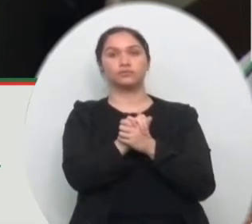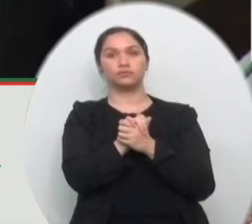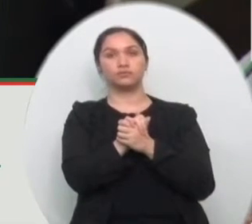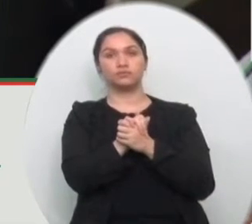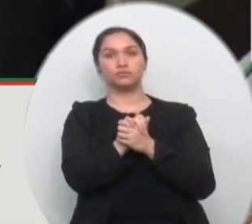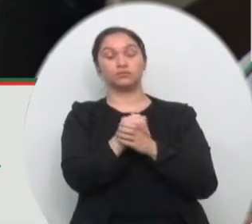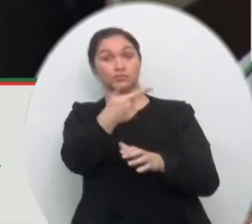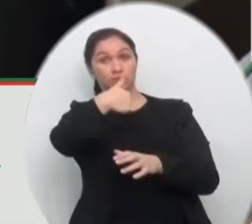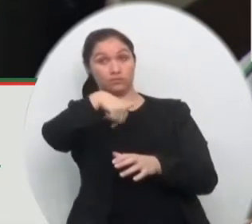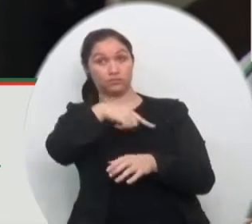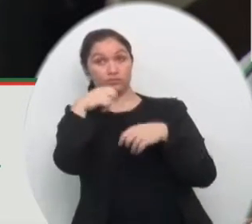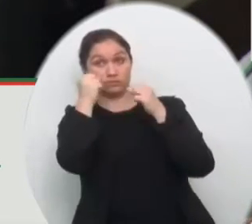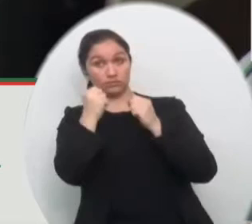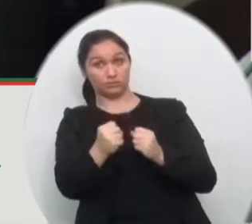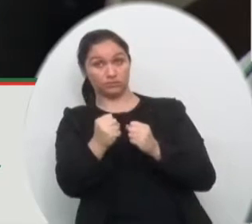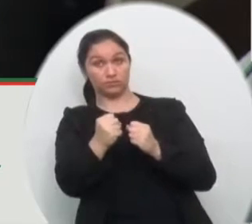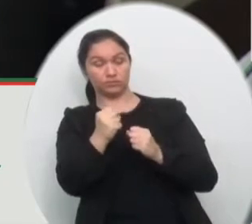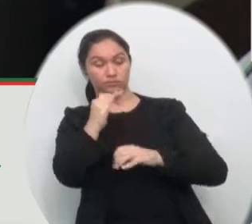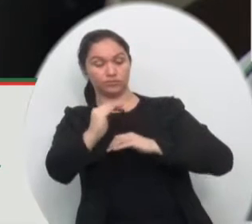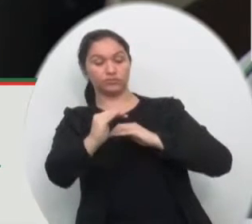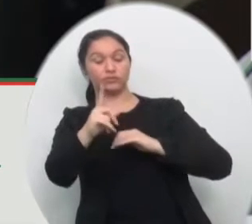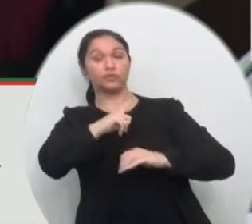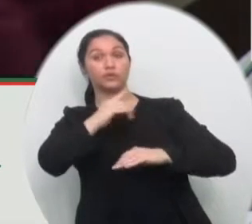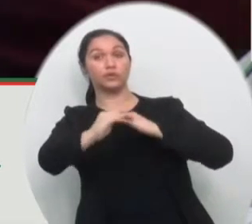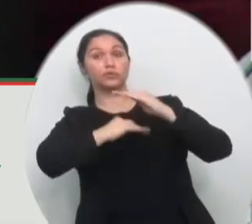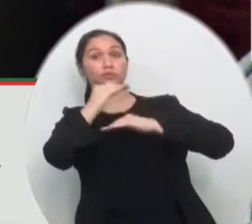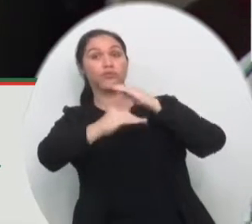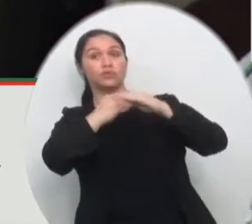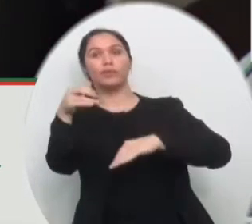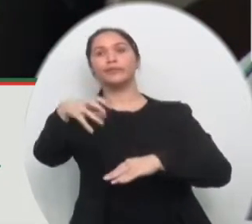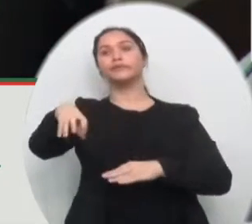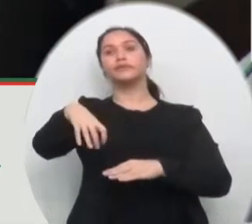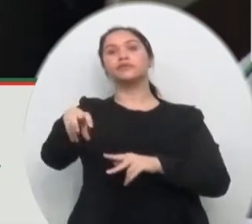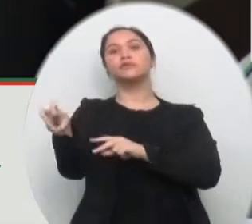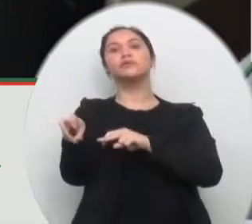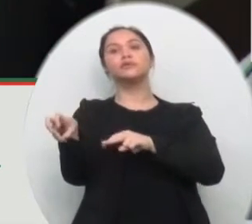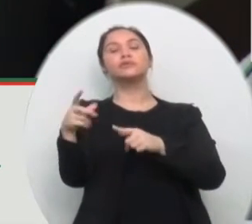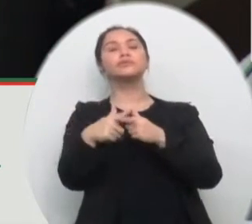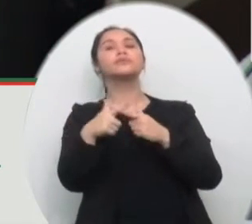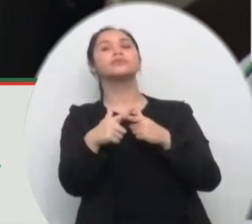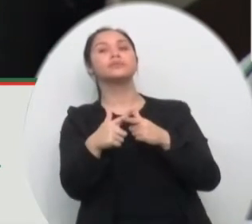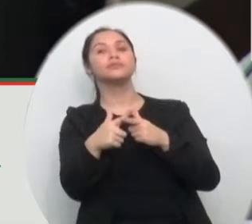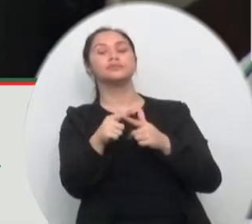para que a gente tivesse um desenvolvimento daquela região. Por quê?